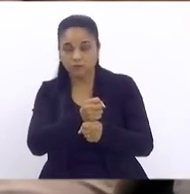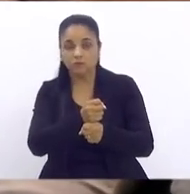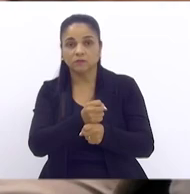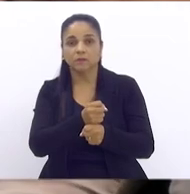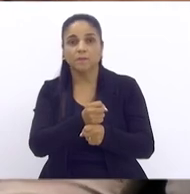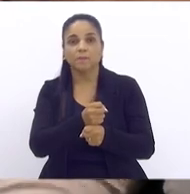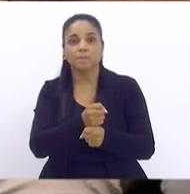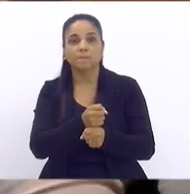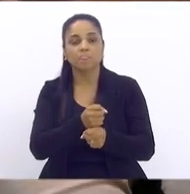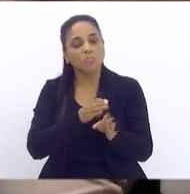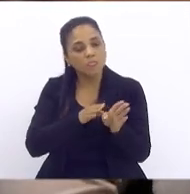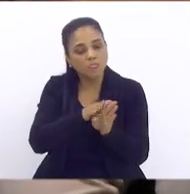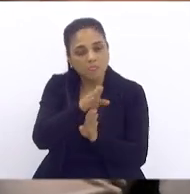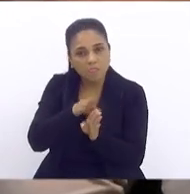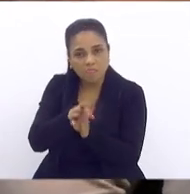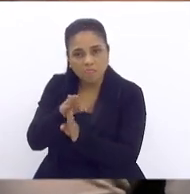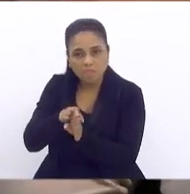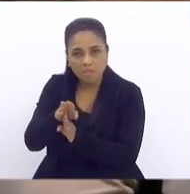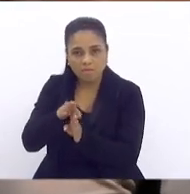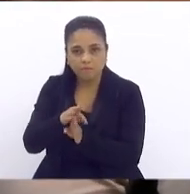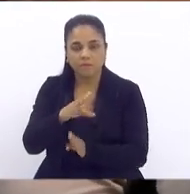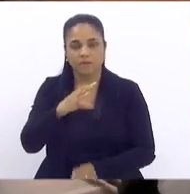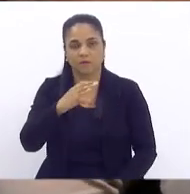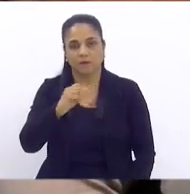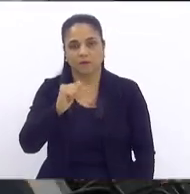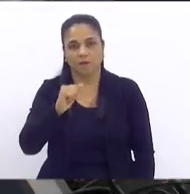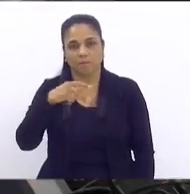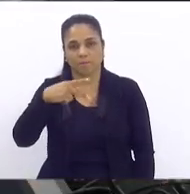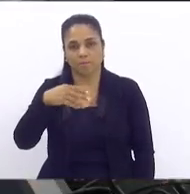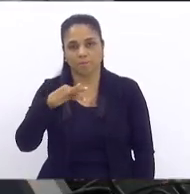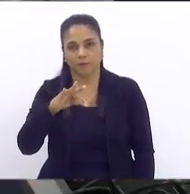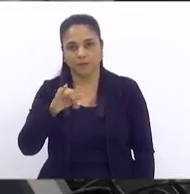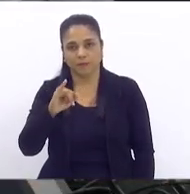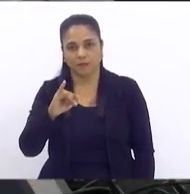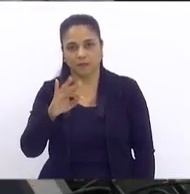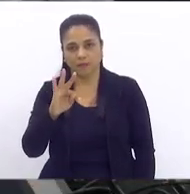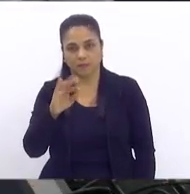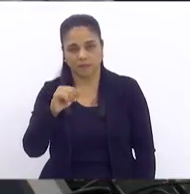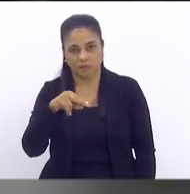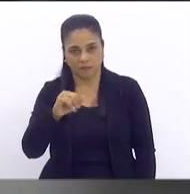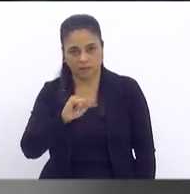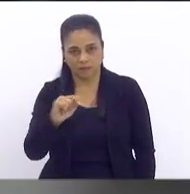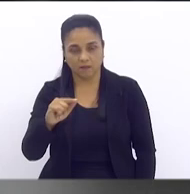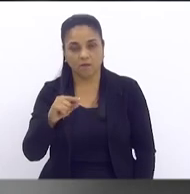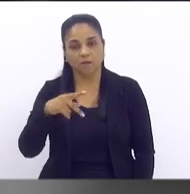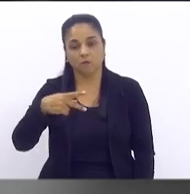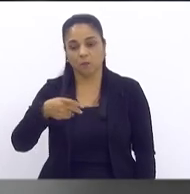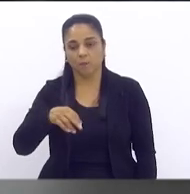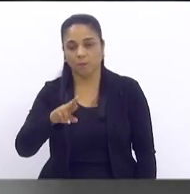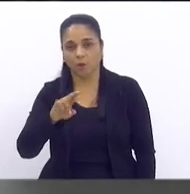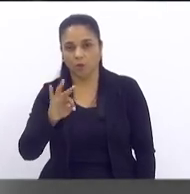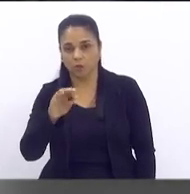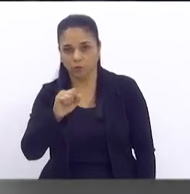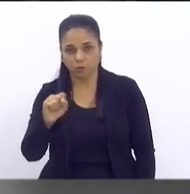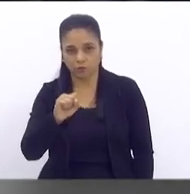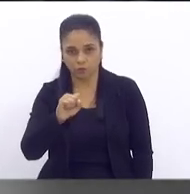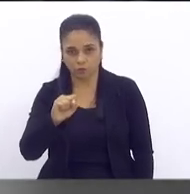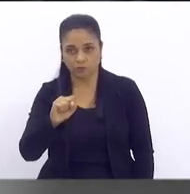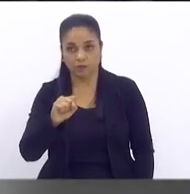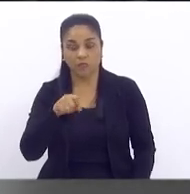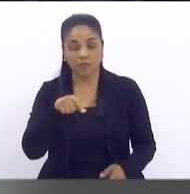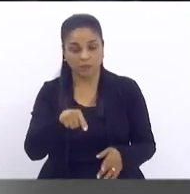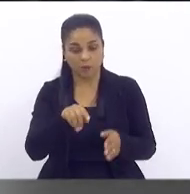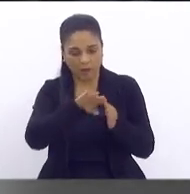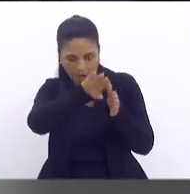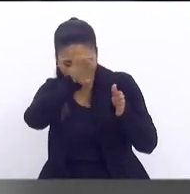2 anos para orientar as capitanias dos portos. E é seguro dizer, então, que a autoridade portuária é hierarquicamente